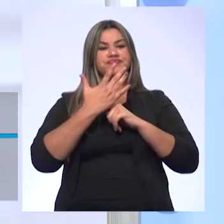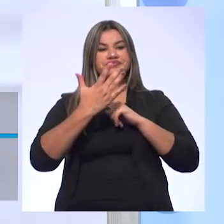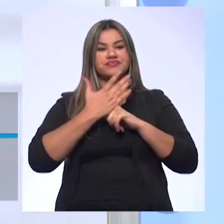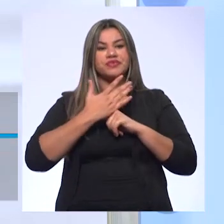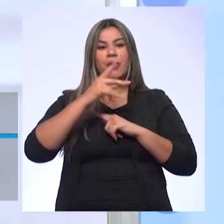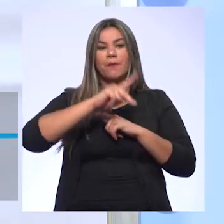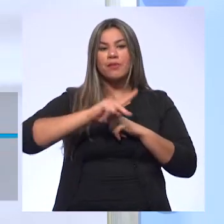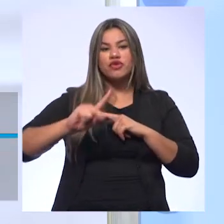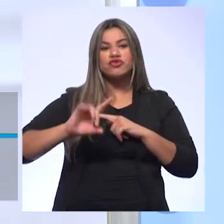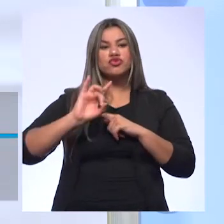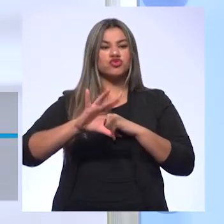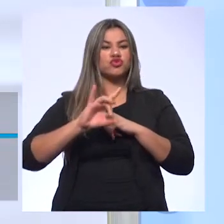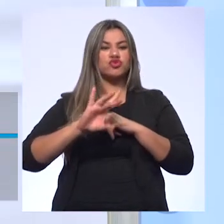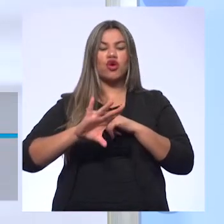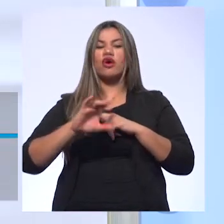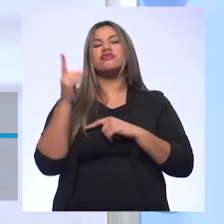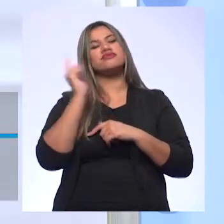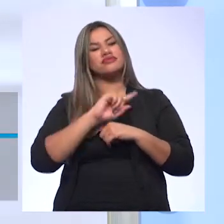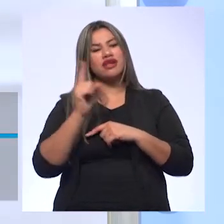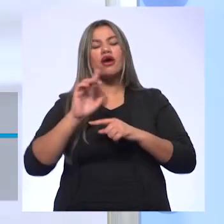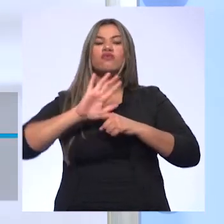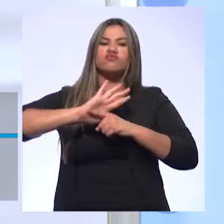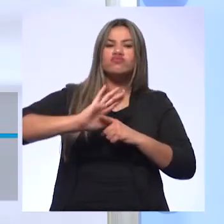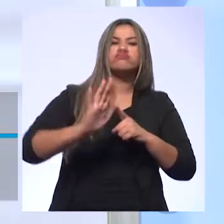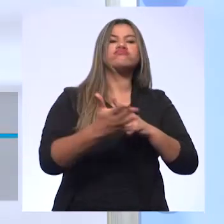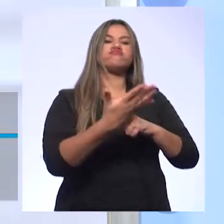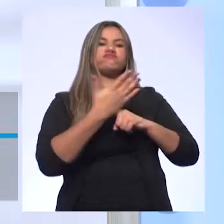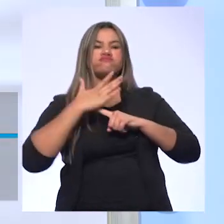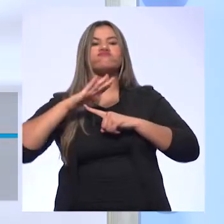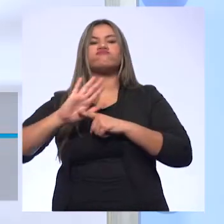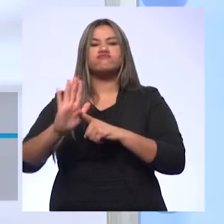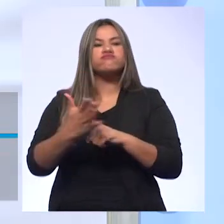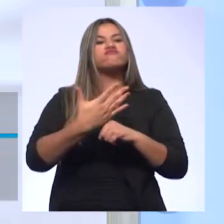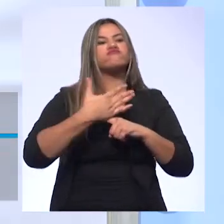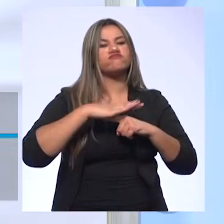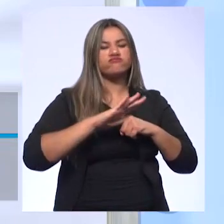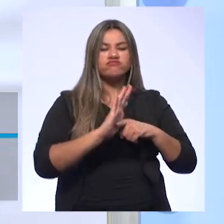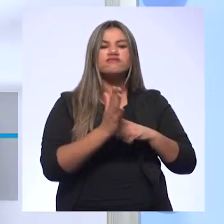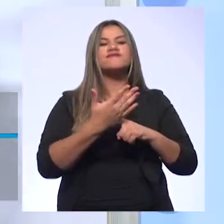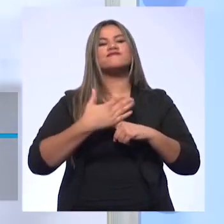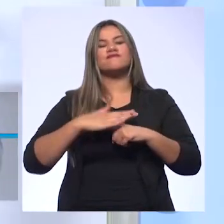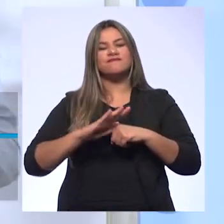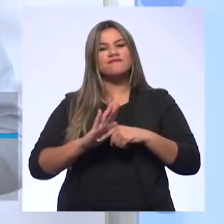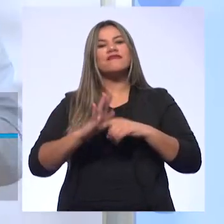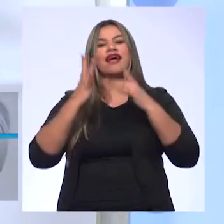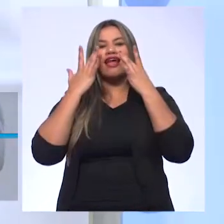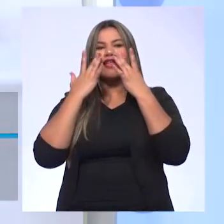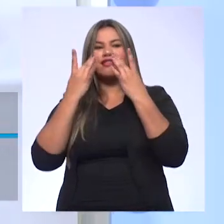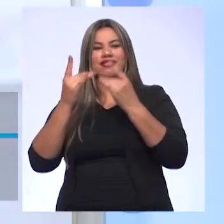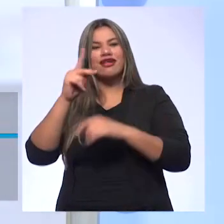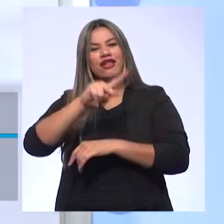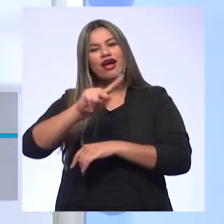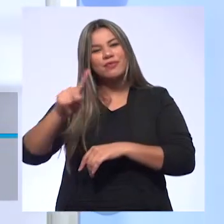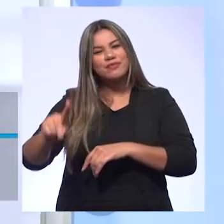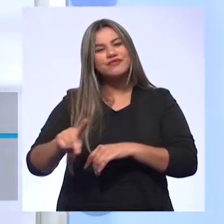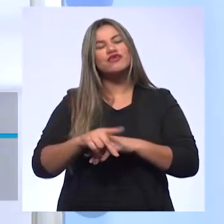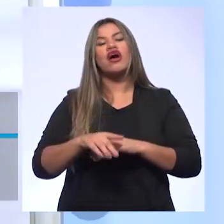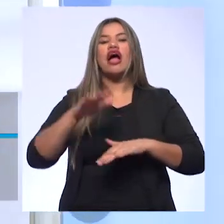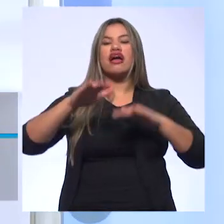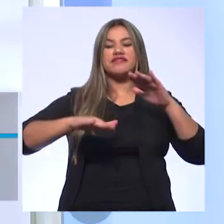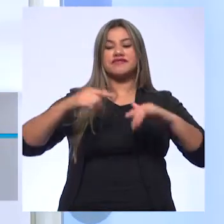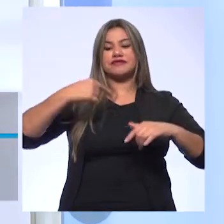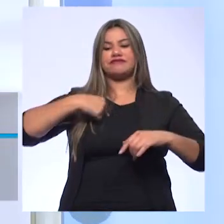ajudando, é uma ajuda mútua sempre, né? A gente procura ajudar o professor, ouvi-lo, quando a gente fala alguma coisa aqui que não está